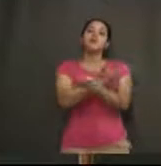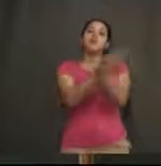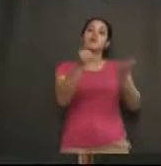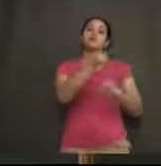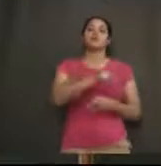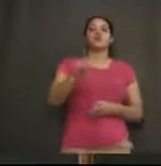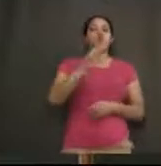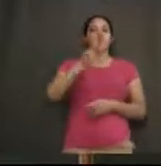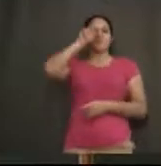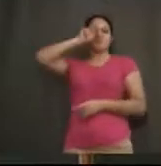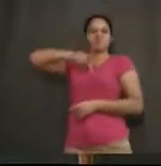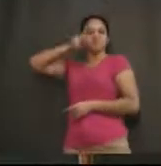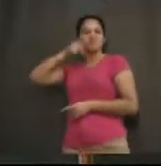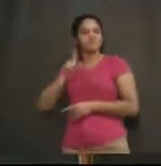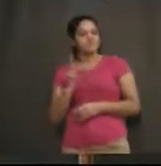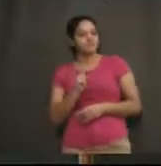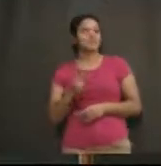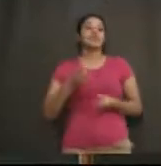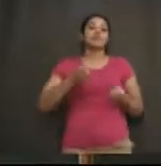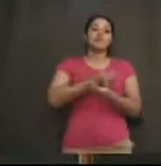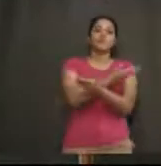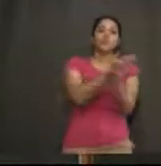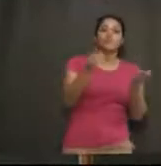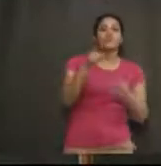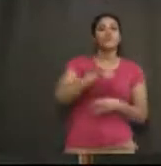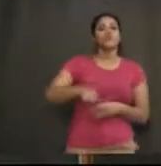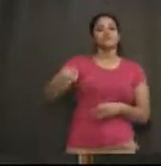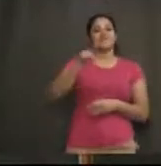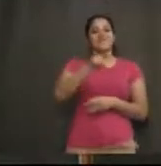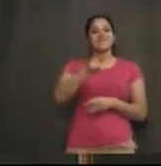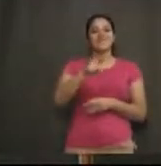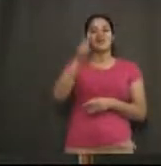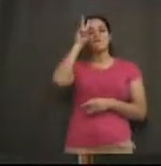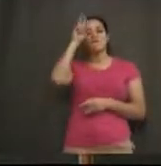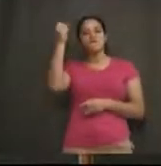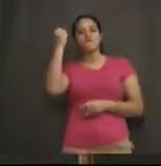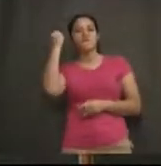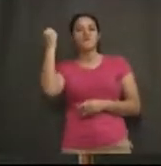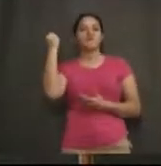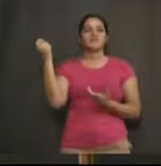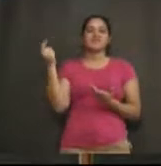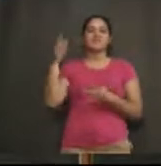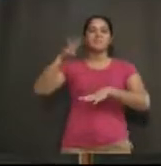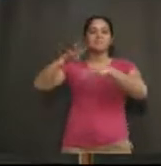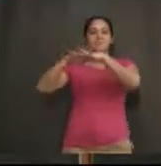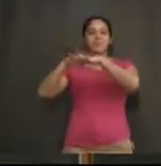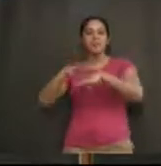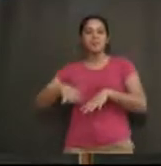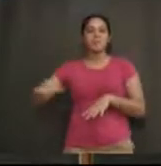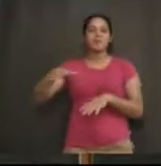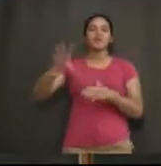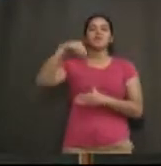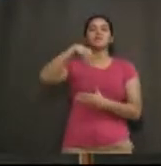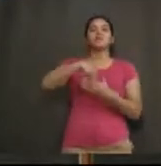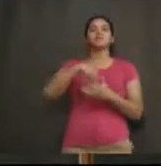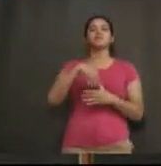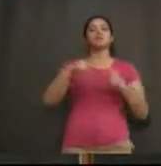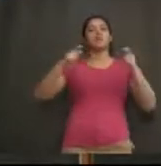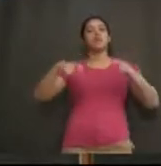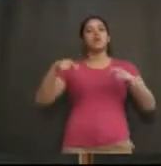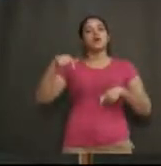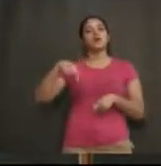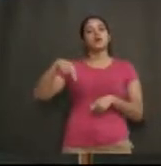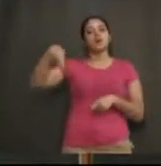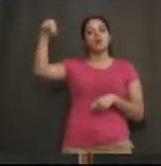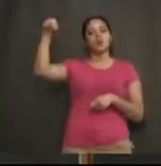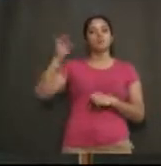João, né? É exatamente para vocês, para a gente fortalecer a matemática dentro da nossa região. Então,